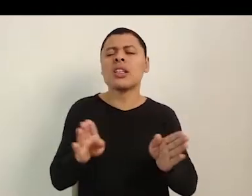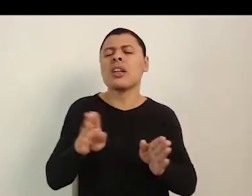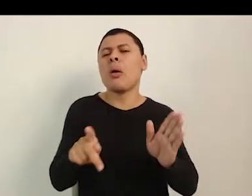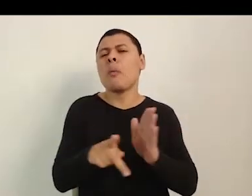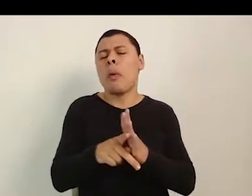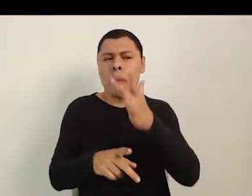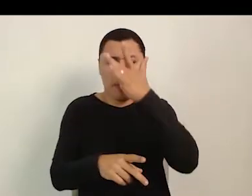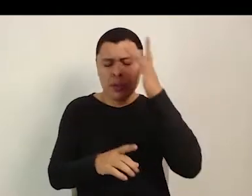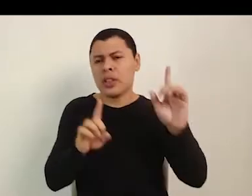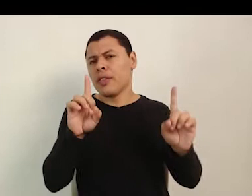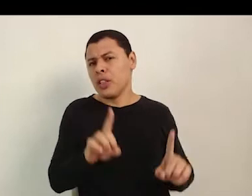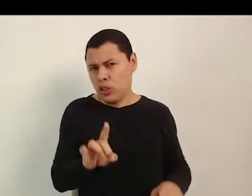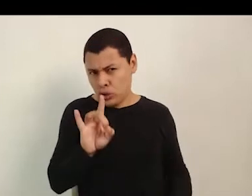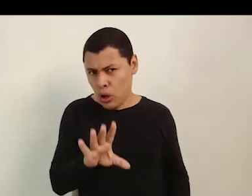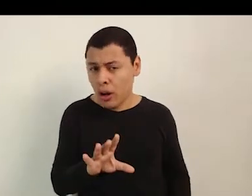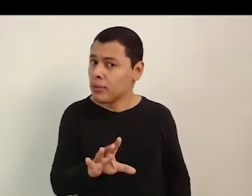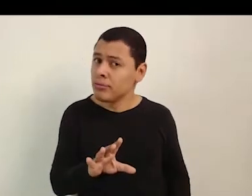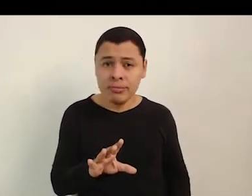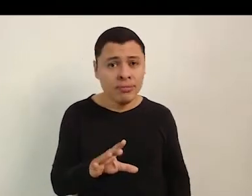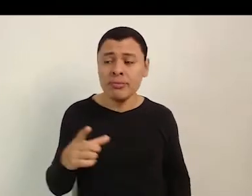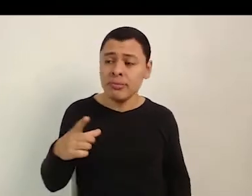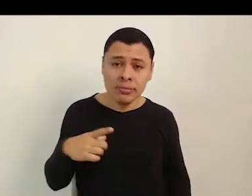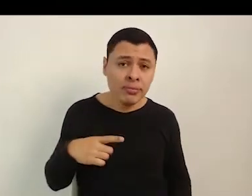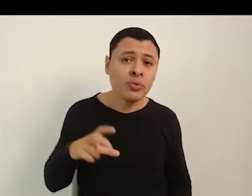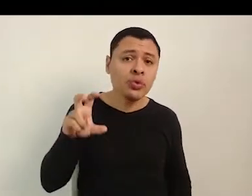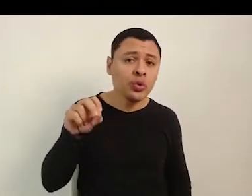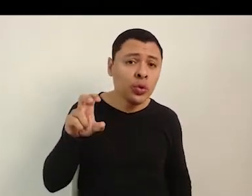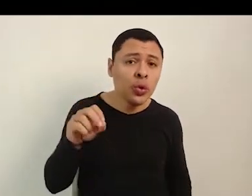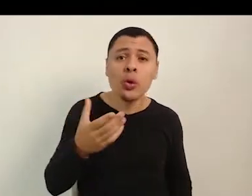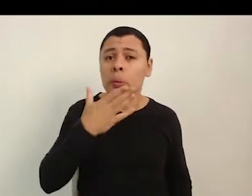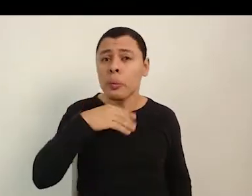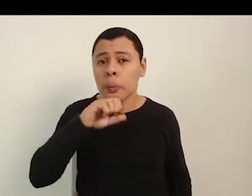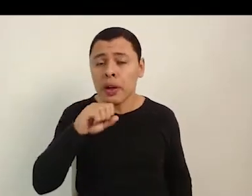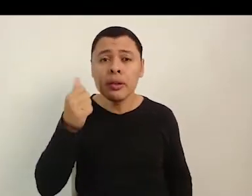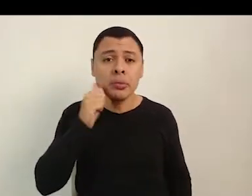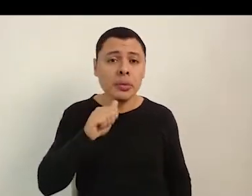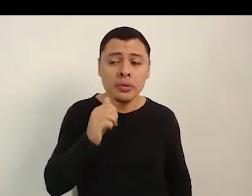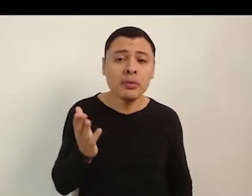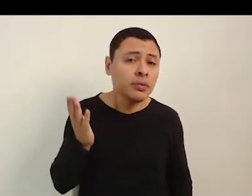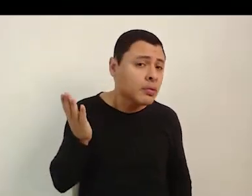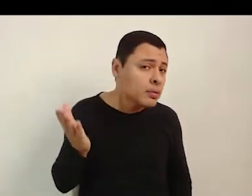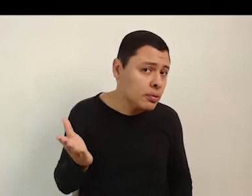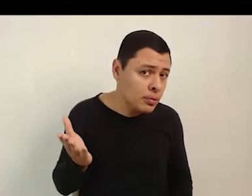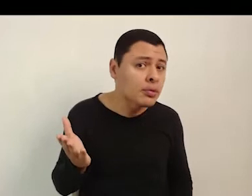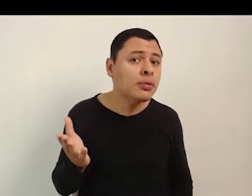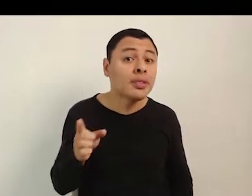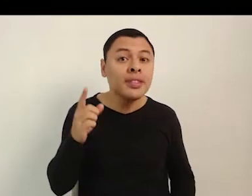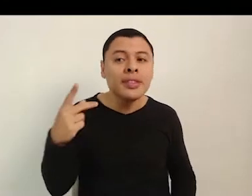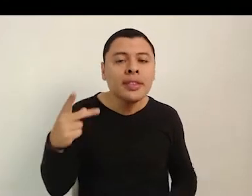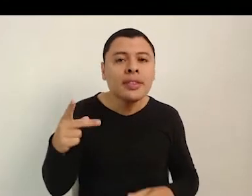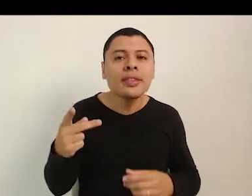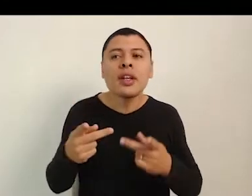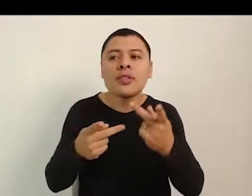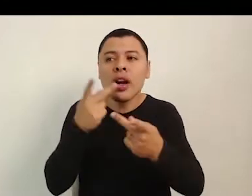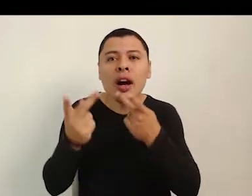com deficiência, a gente acaba excluindo os nossos avós, os nossos pais, que também tem ali um linguajar um pouco